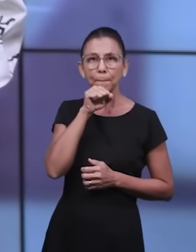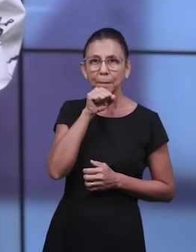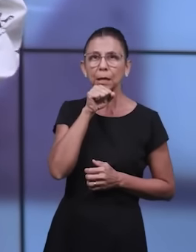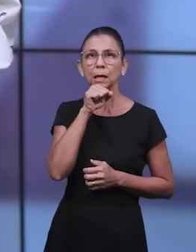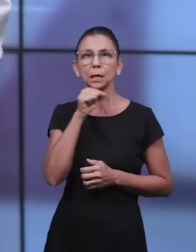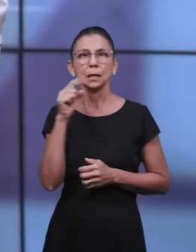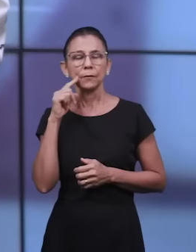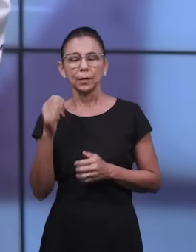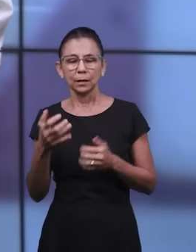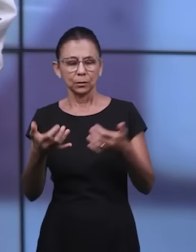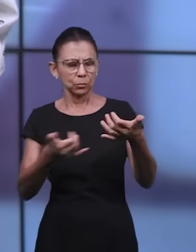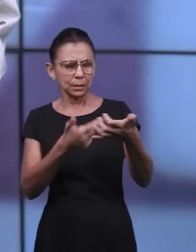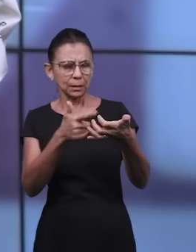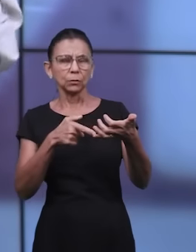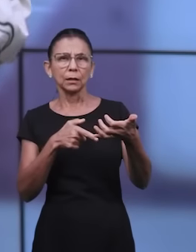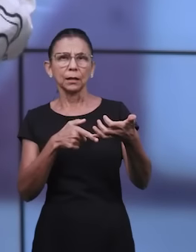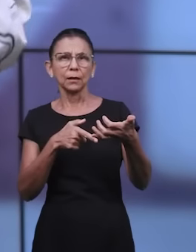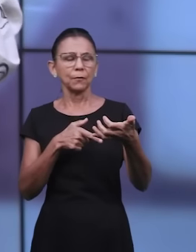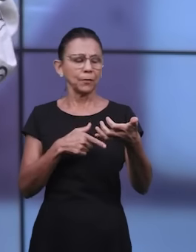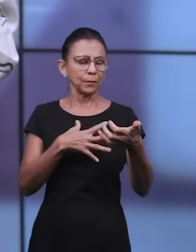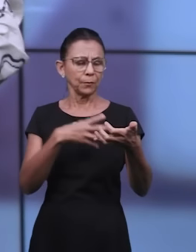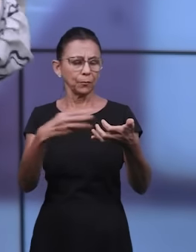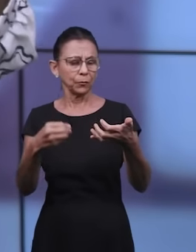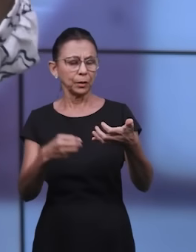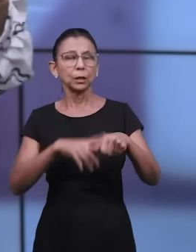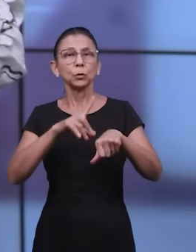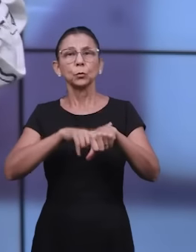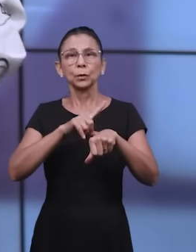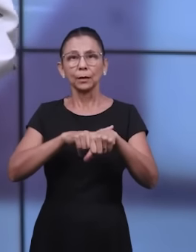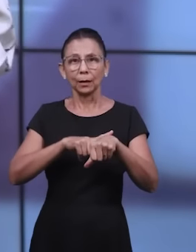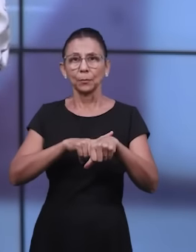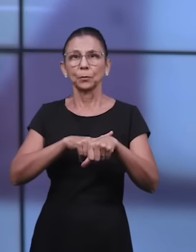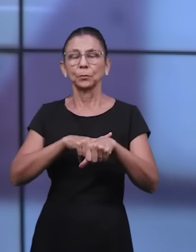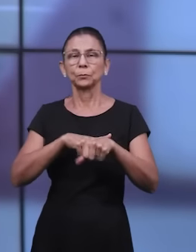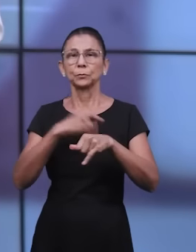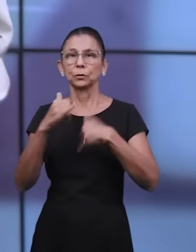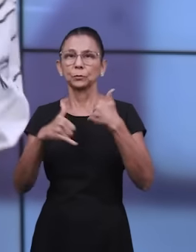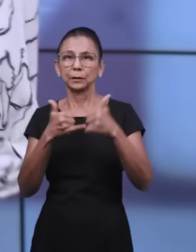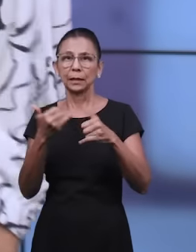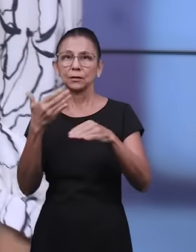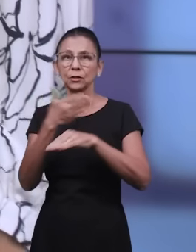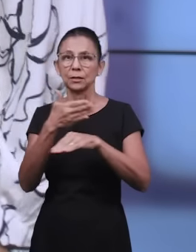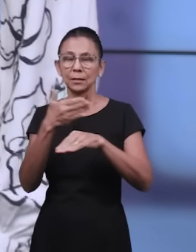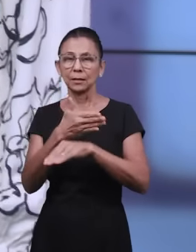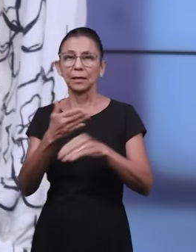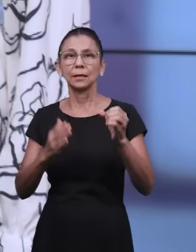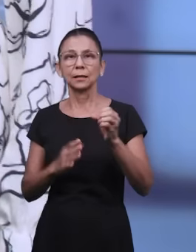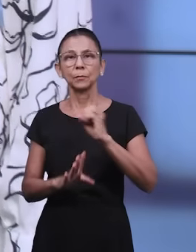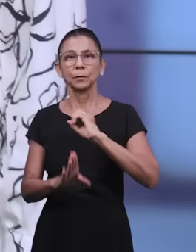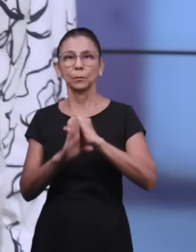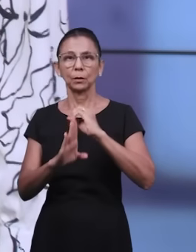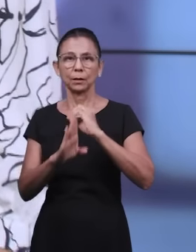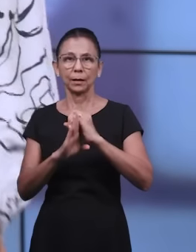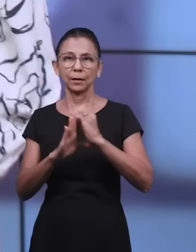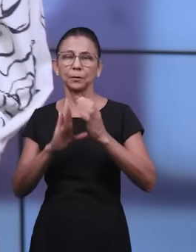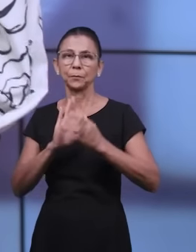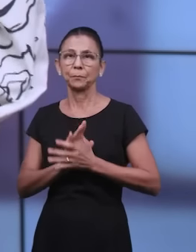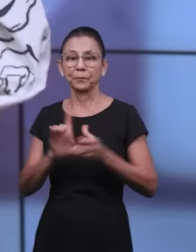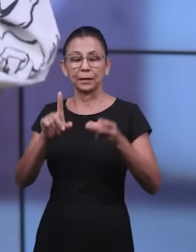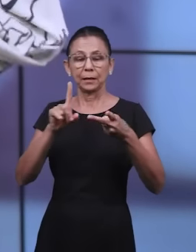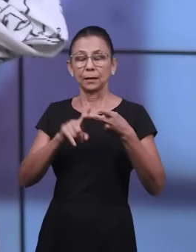dos seus filhos aplicativos e o tempo e bloquear o que não querem que eles tenham acesso. Já o Norton Family é um